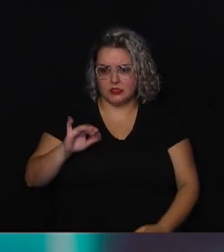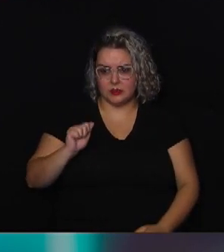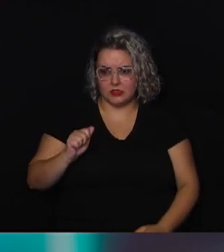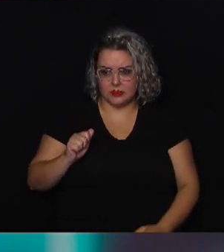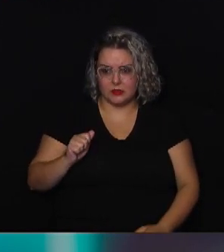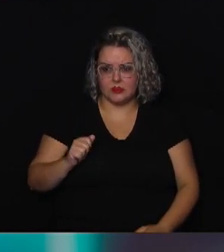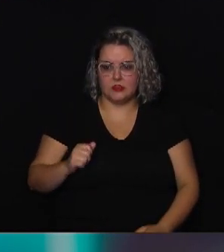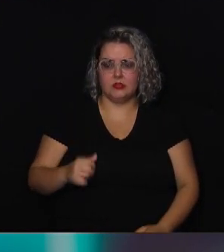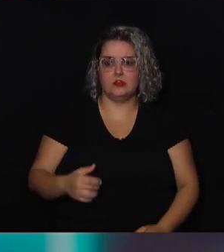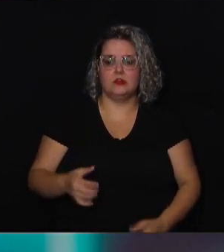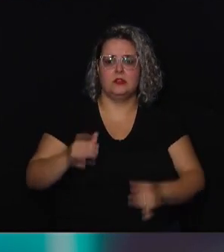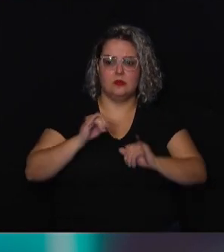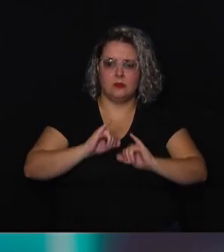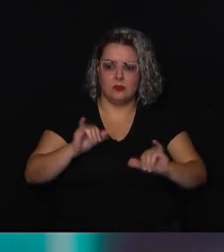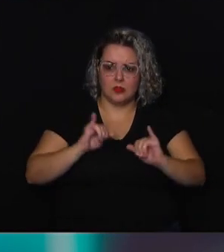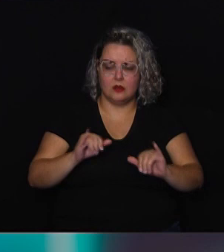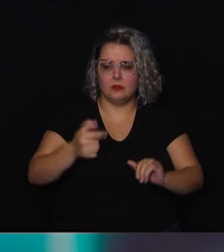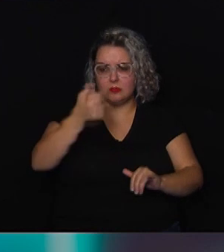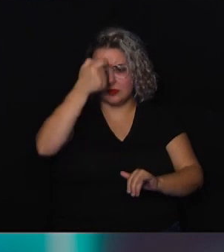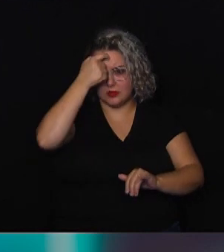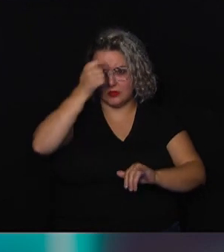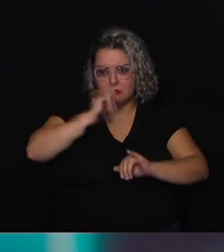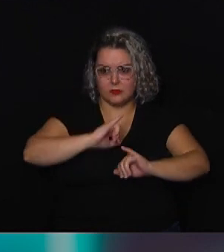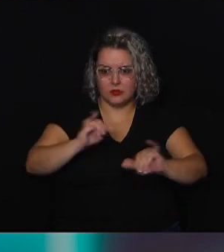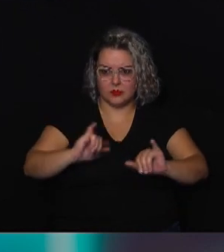conscientizando o setor privado para a utilização do